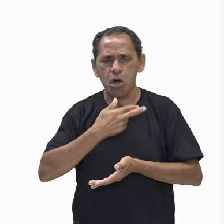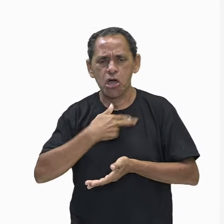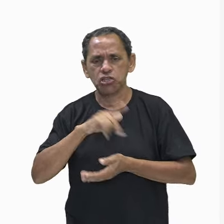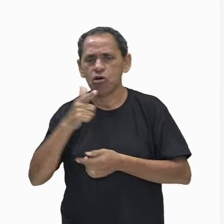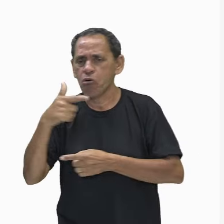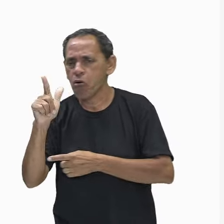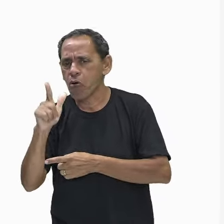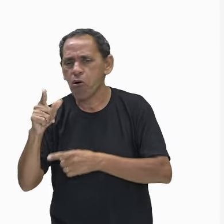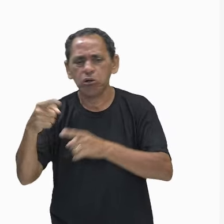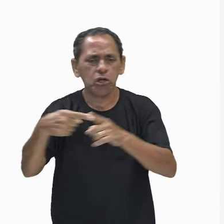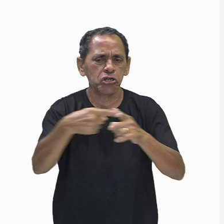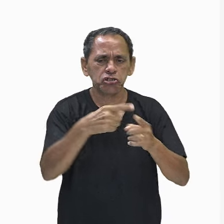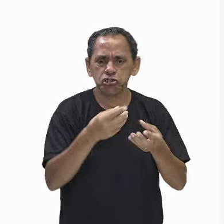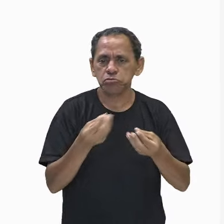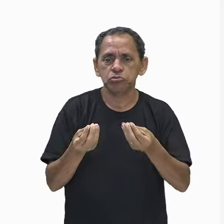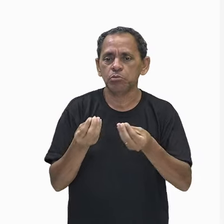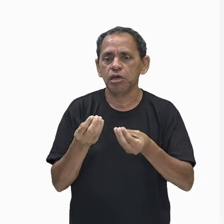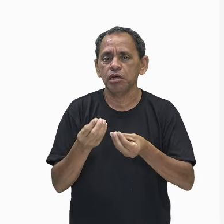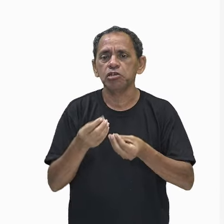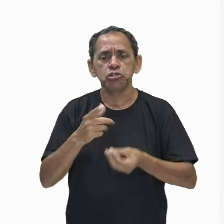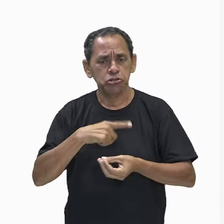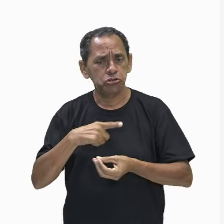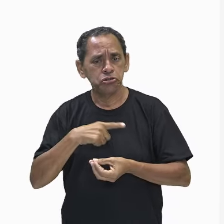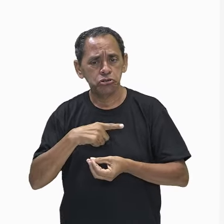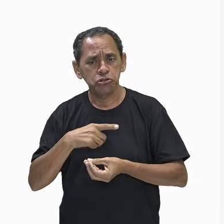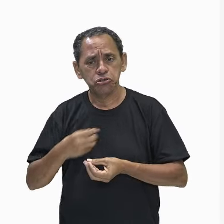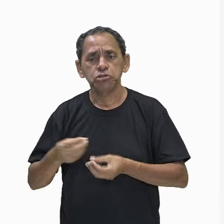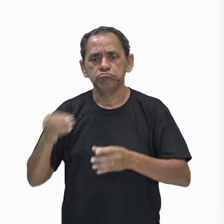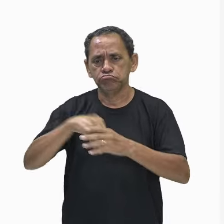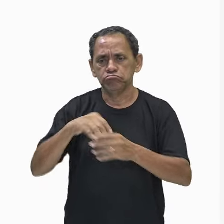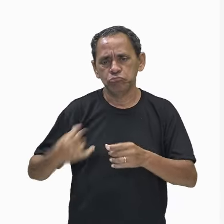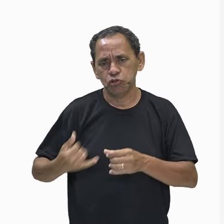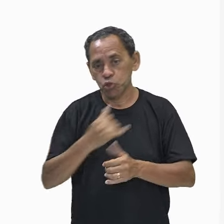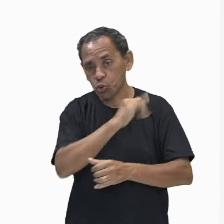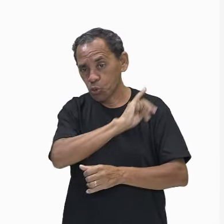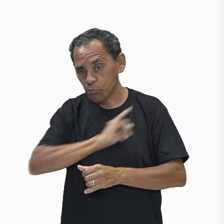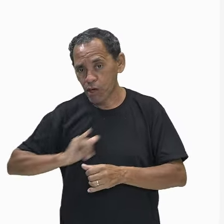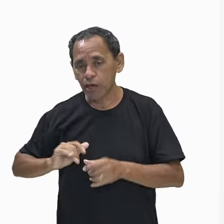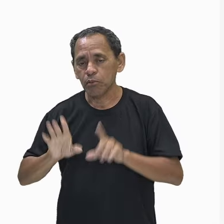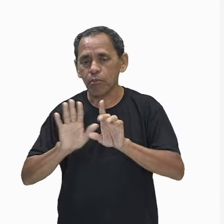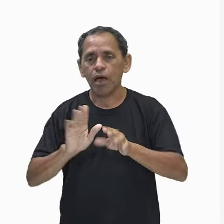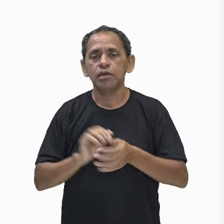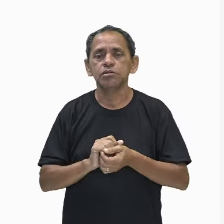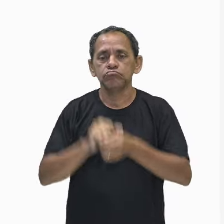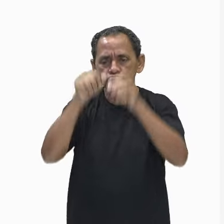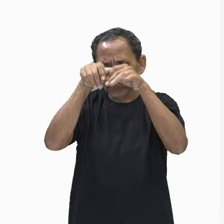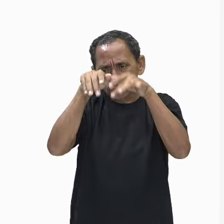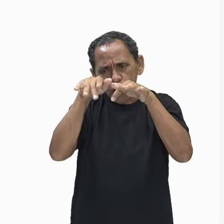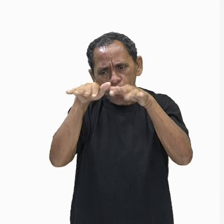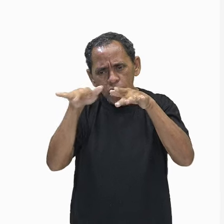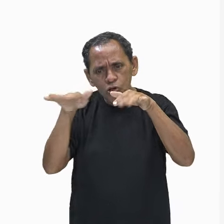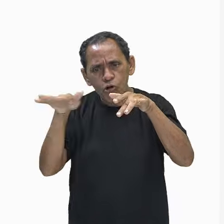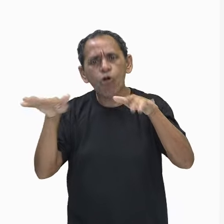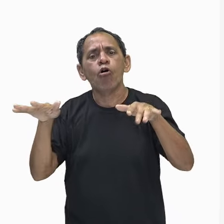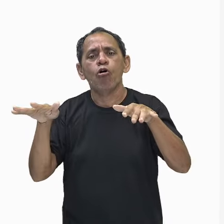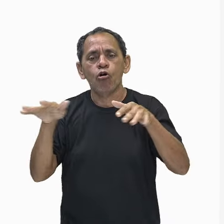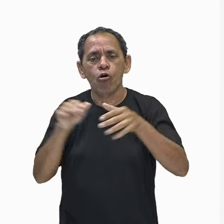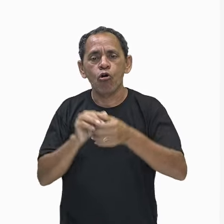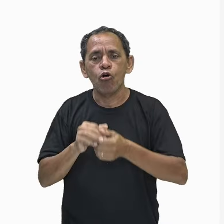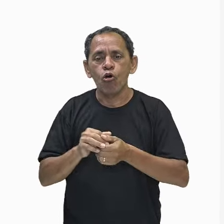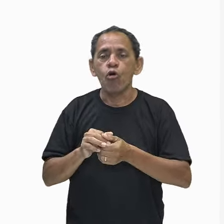que existiam no Império, mas à medida que se espalhou e deixou de ser uma religião de classes baixas, passou